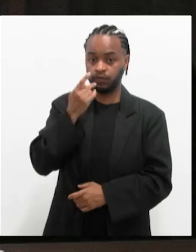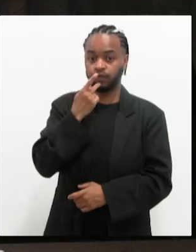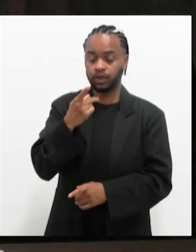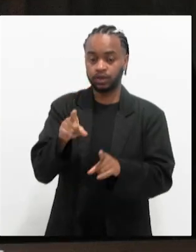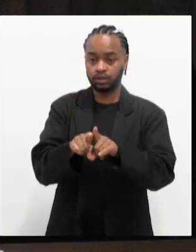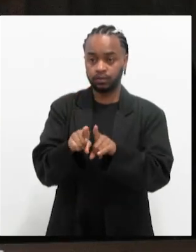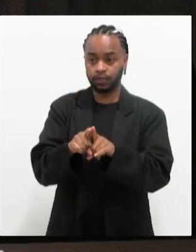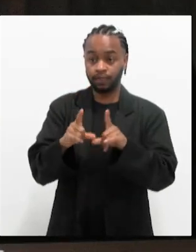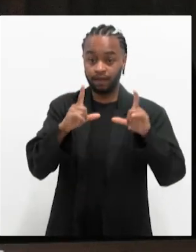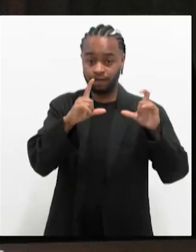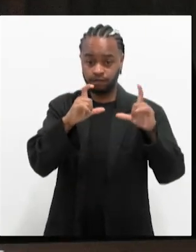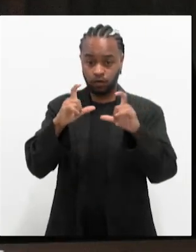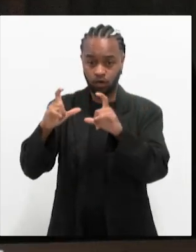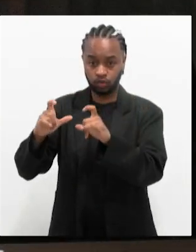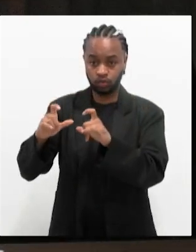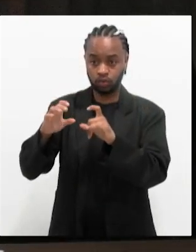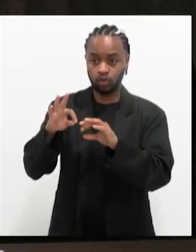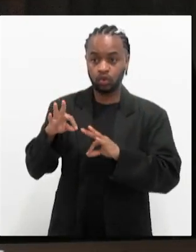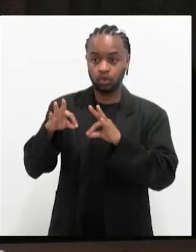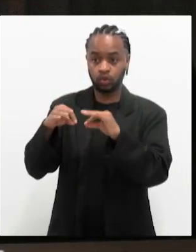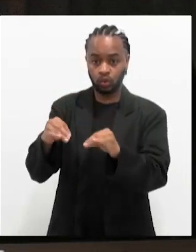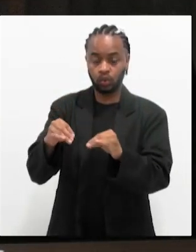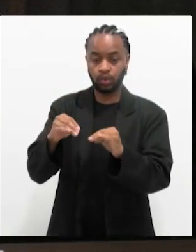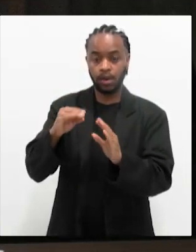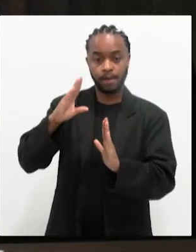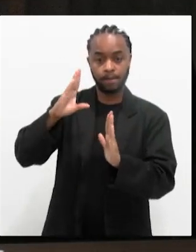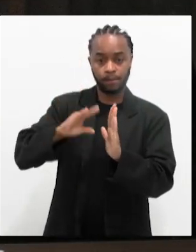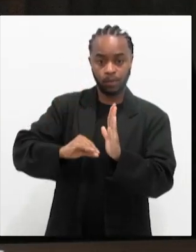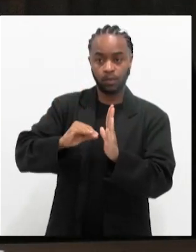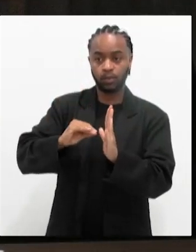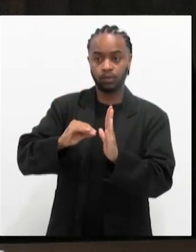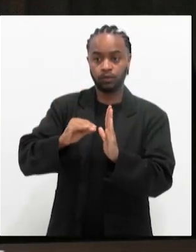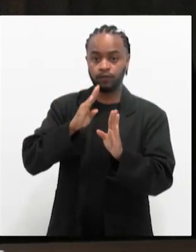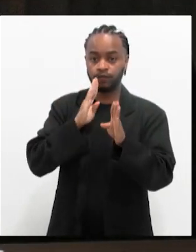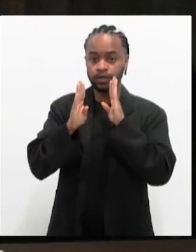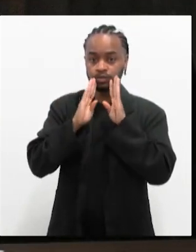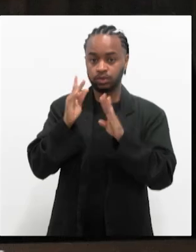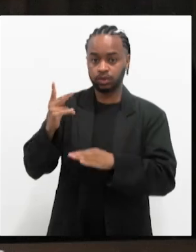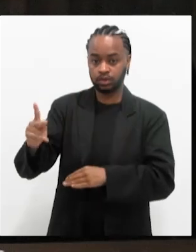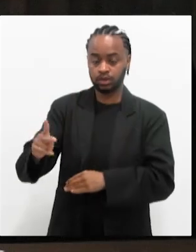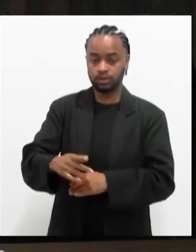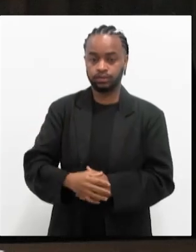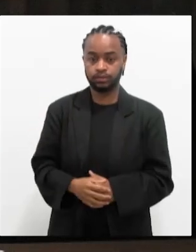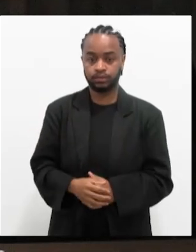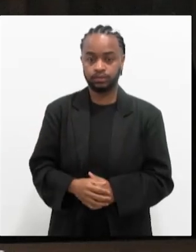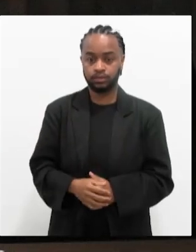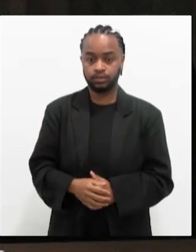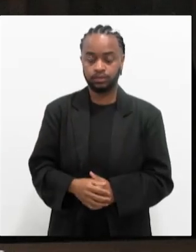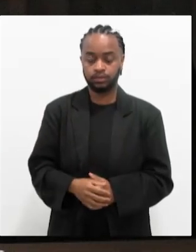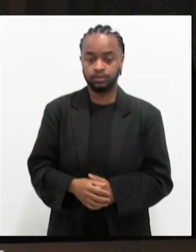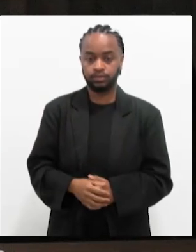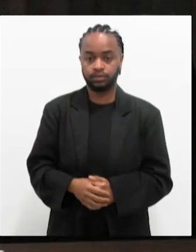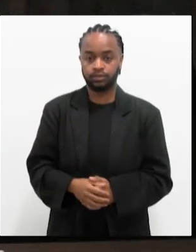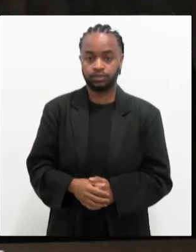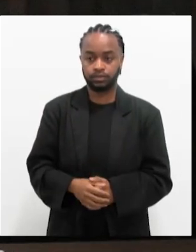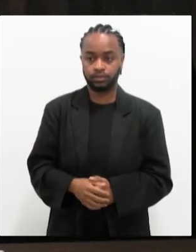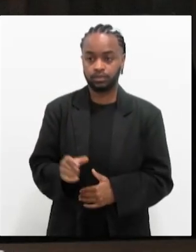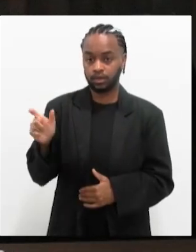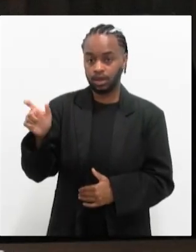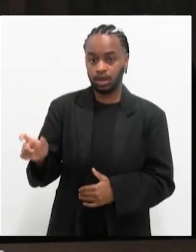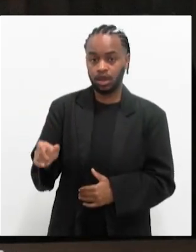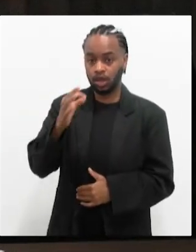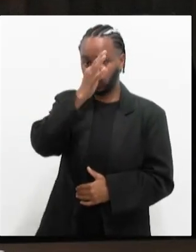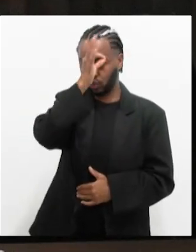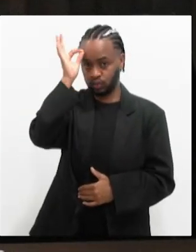essas fotos foram todas elas clicadas, printadas do Facebook desse rapaz, o Eros. O inocente